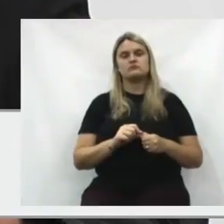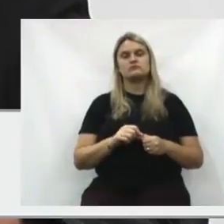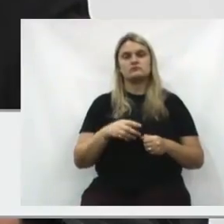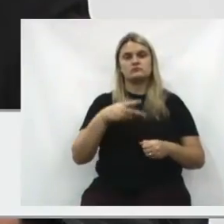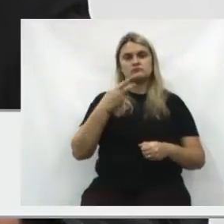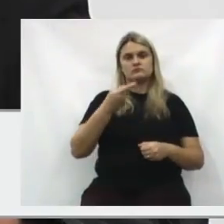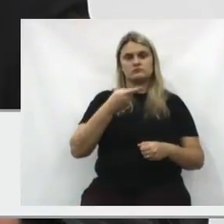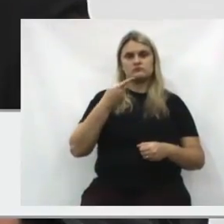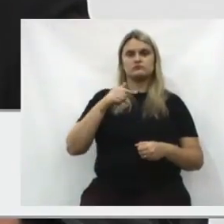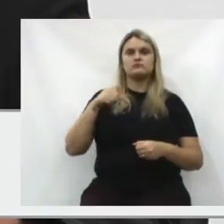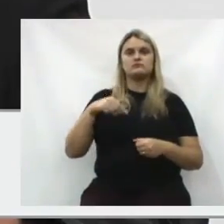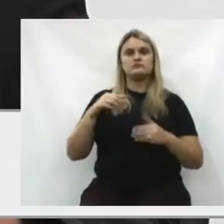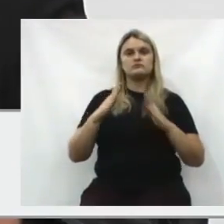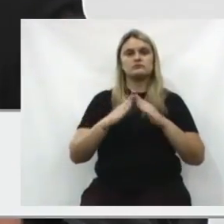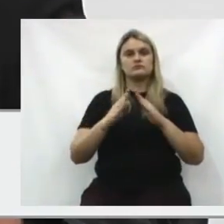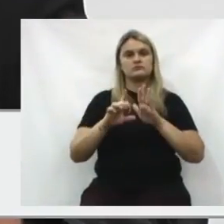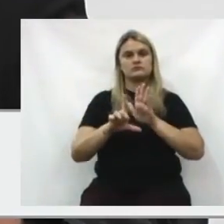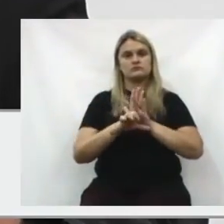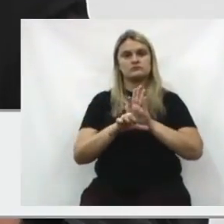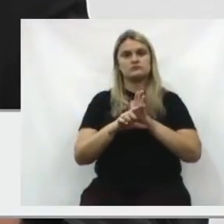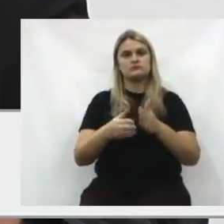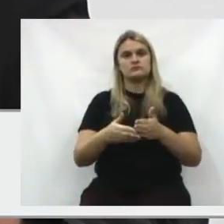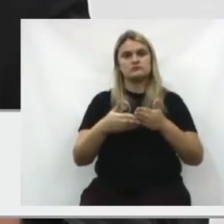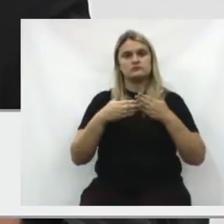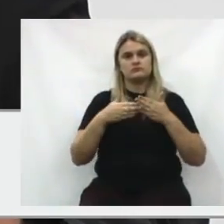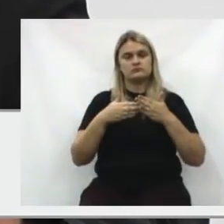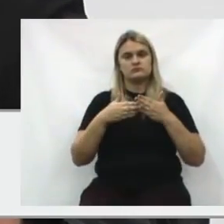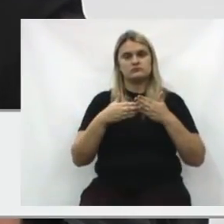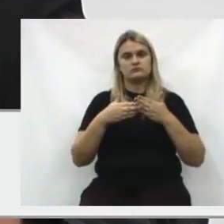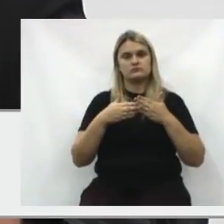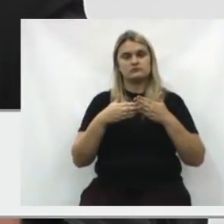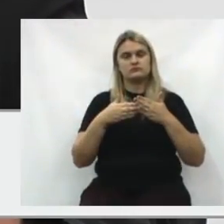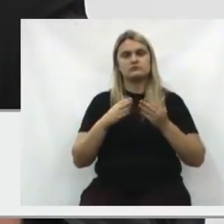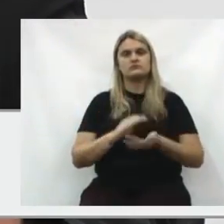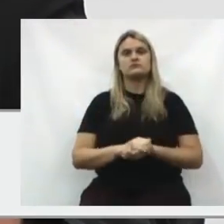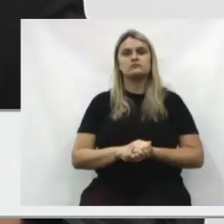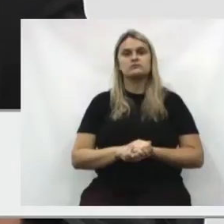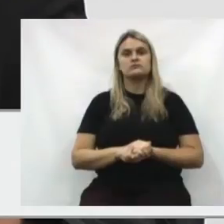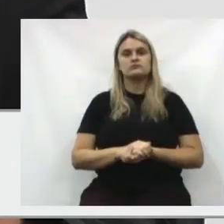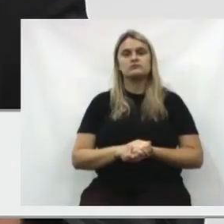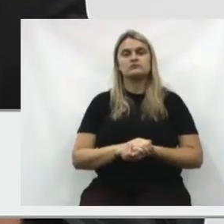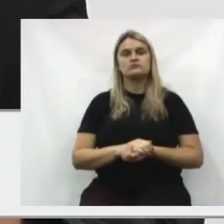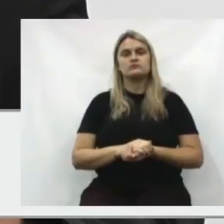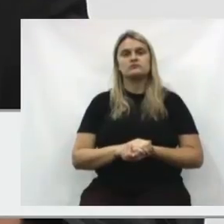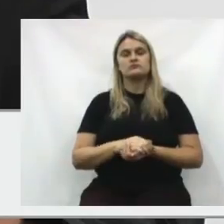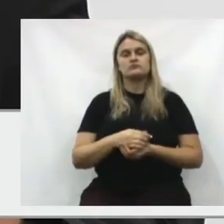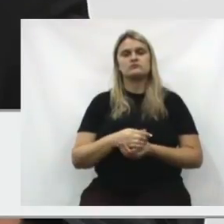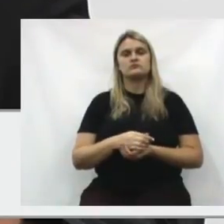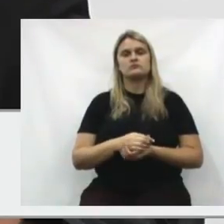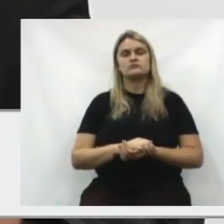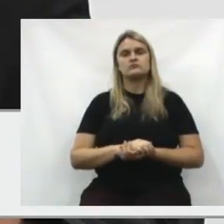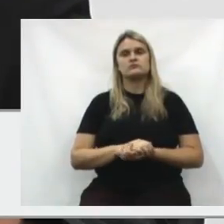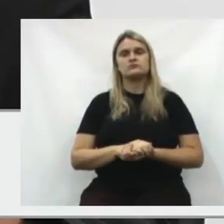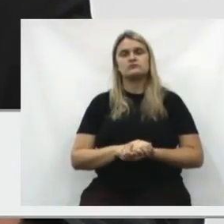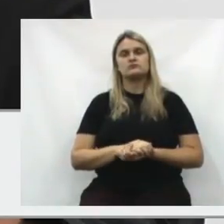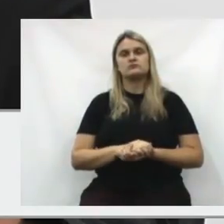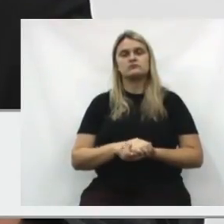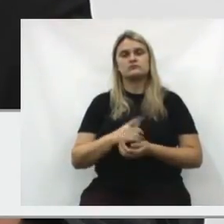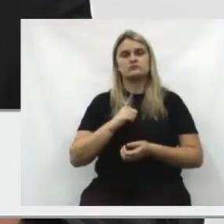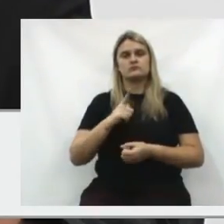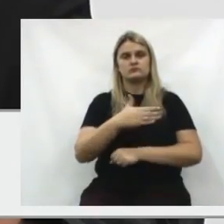fizemos um pronunciamento aqui nessa Casa de Leis, pedindo a situação em que se